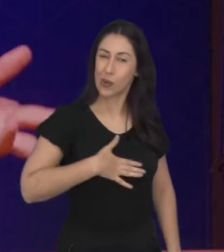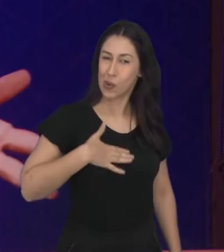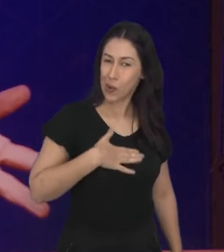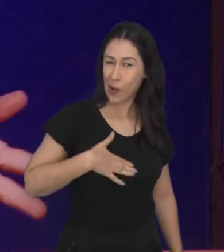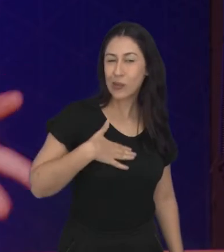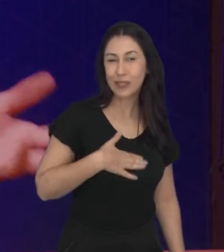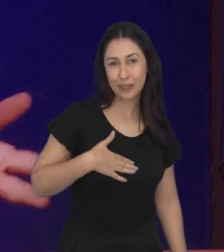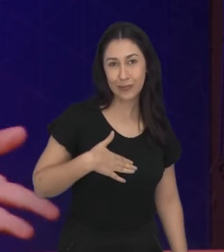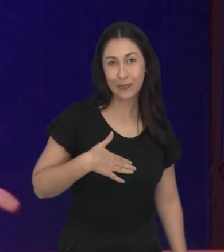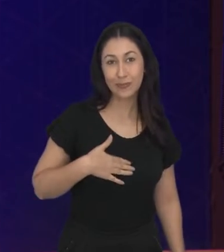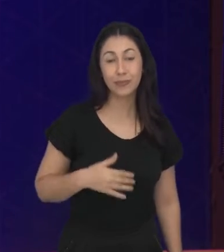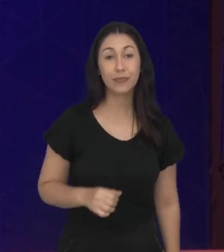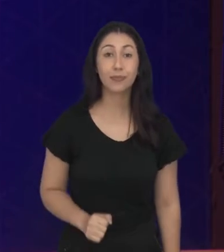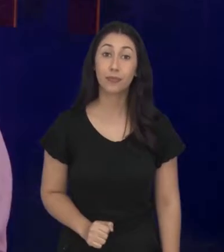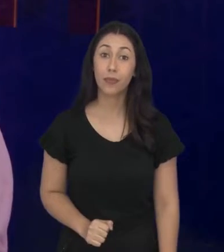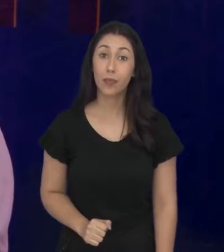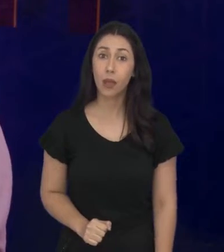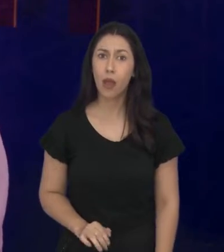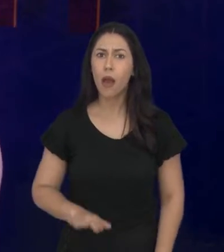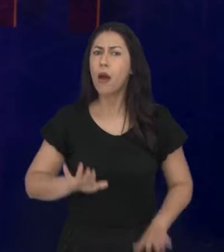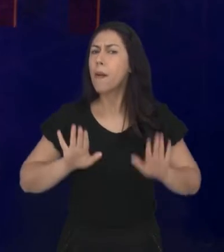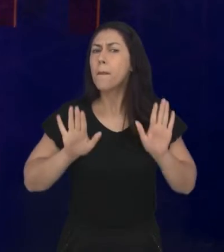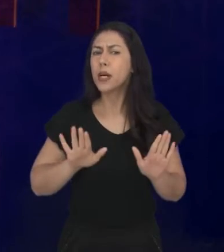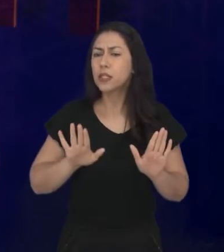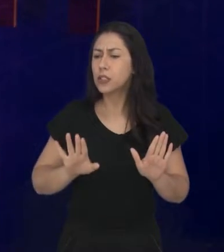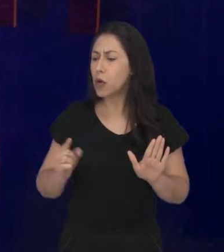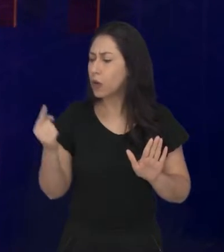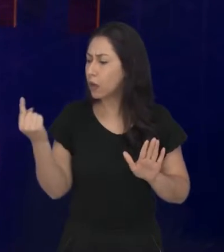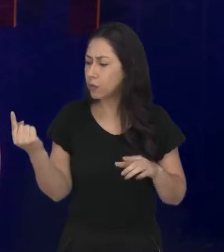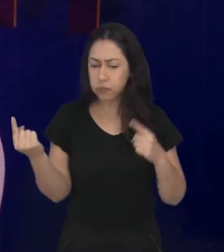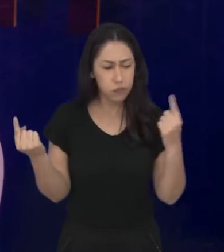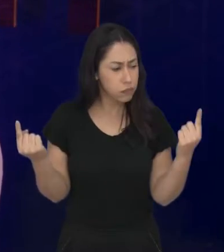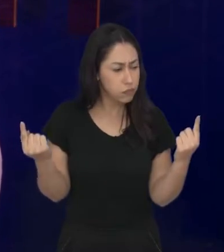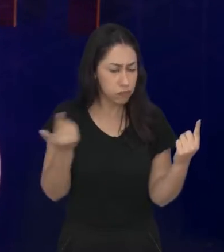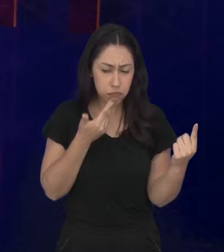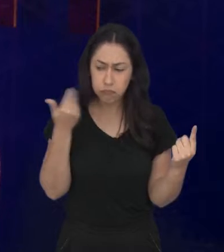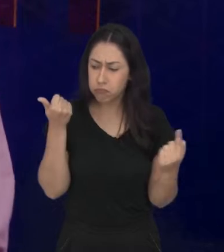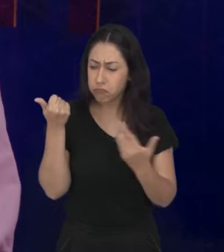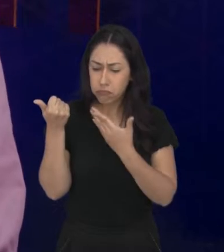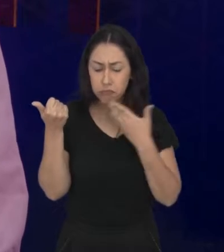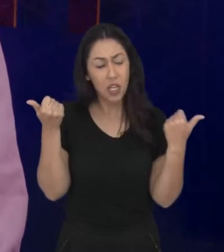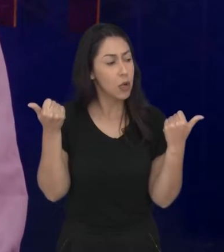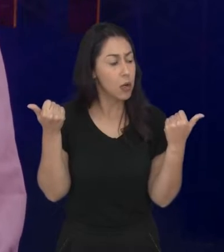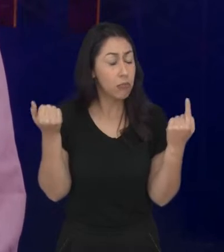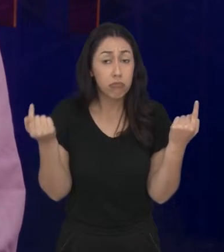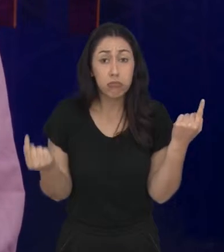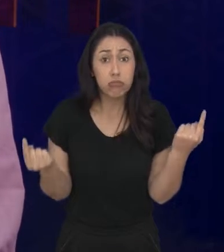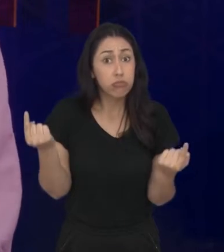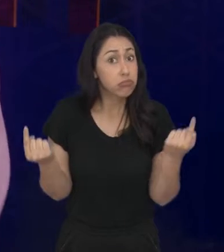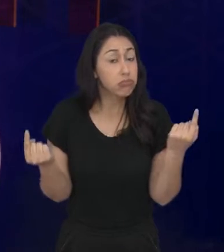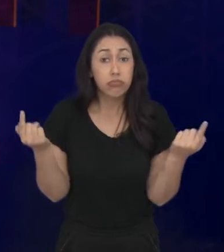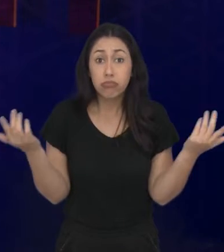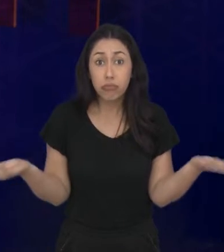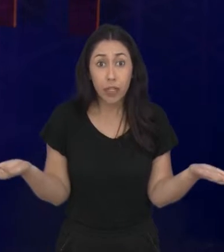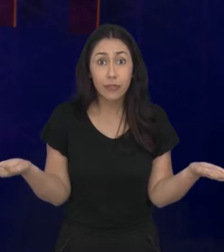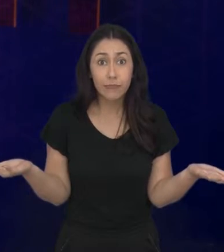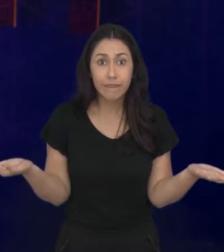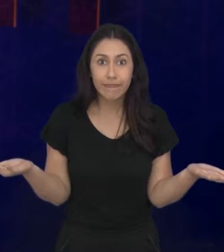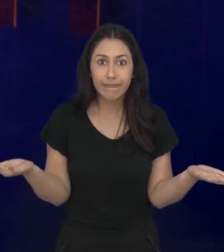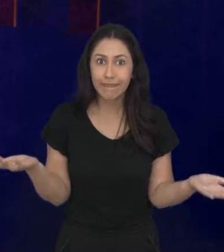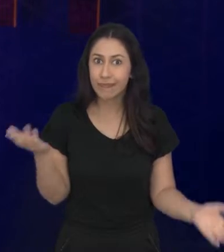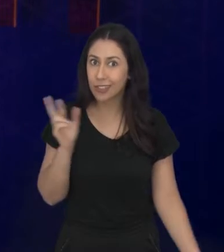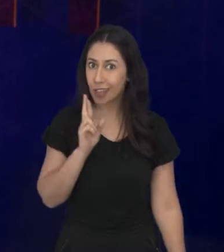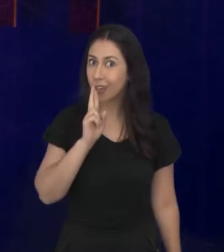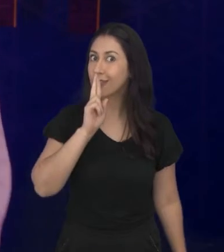se divertindo até de madrugada. E o que é melhor, ter disposição para acordar bem cedo ou para ficar acordado até